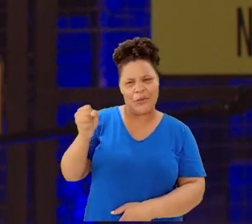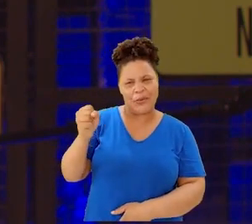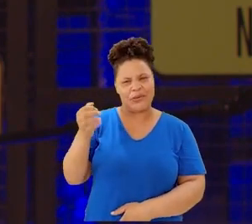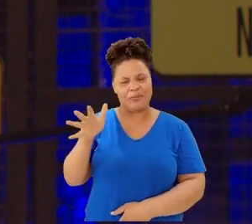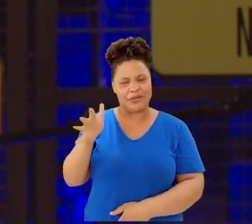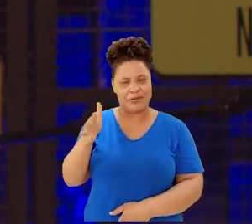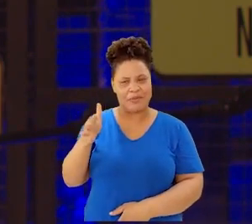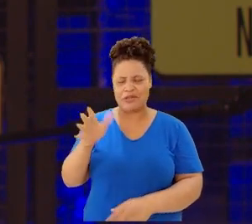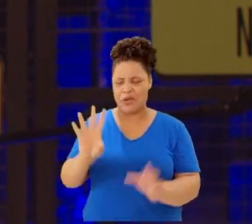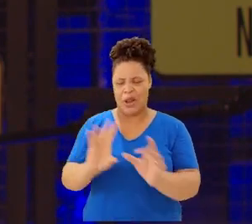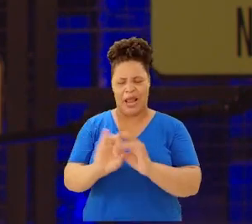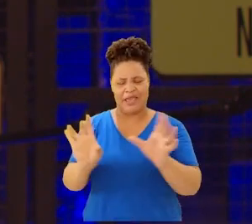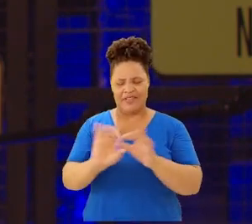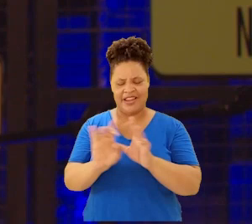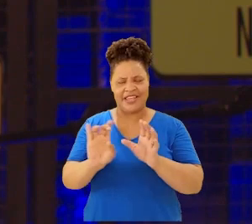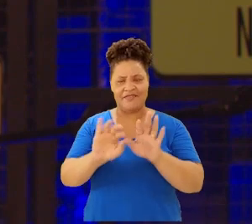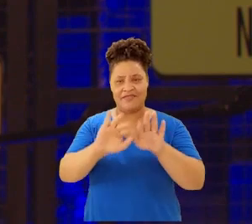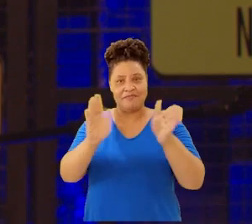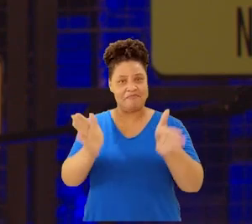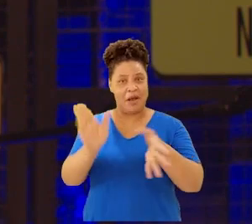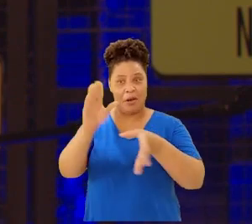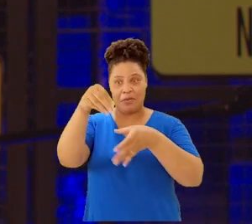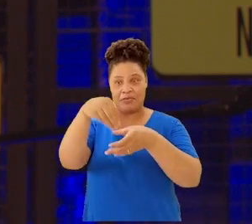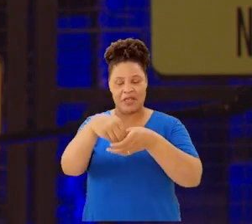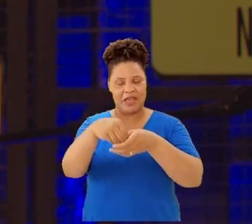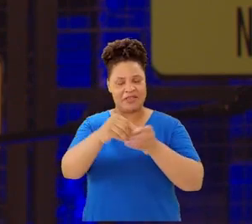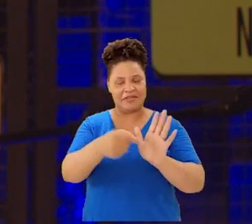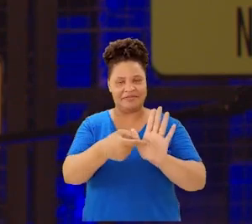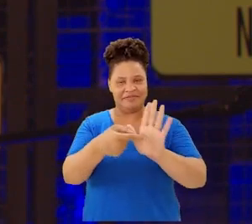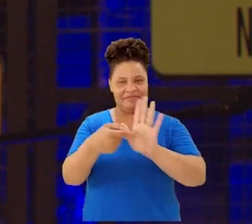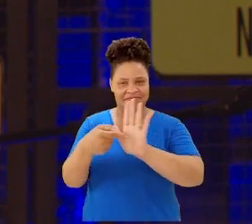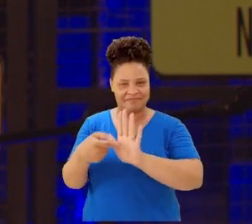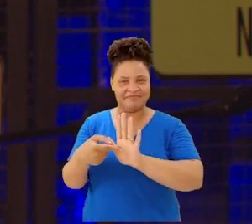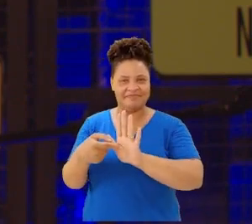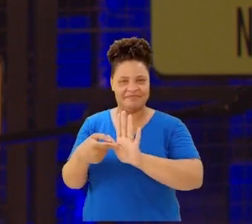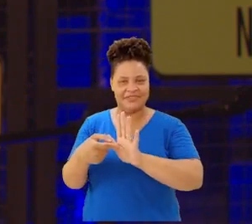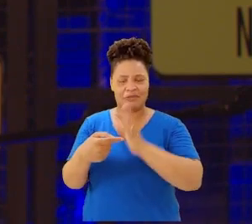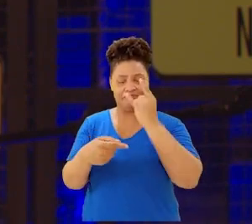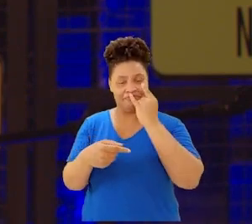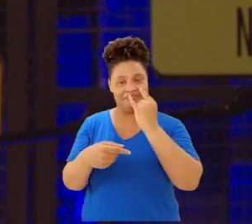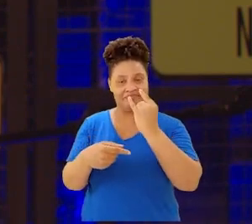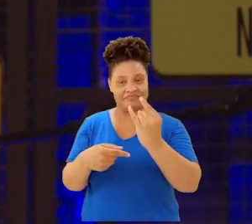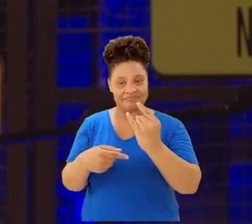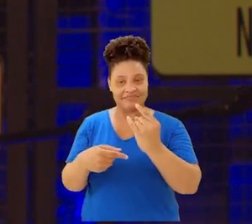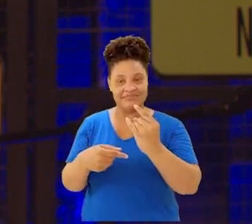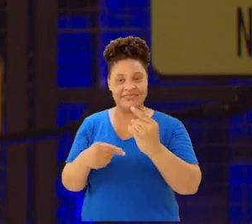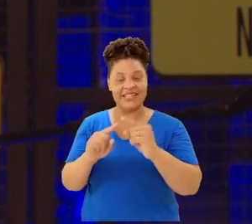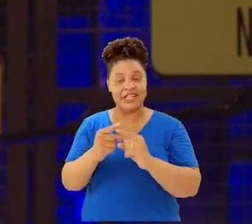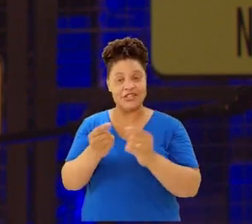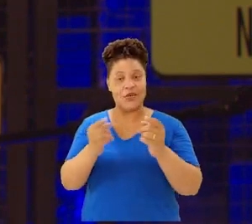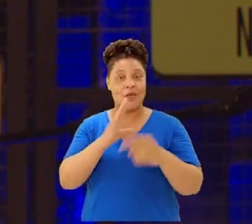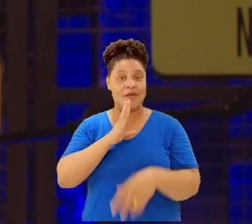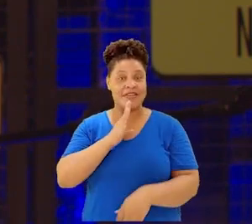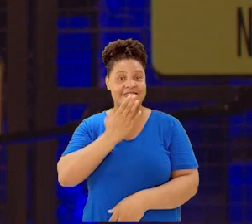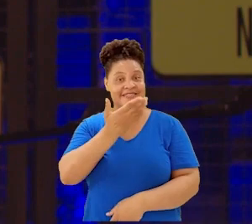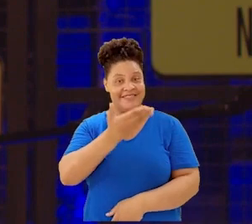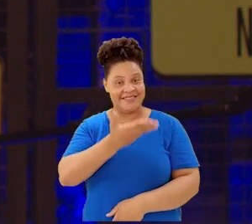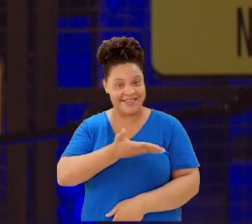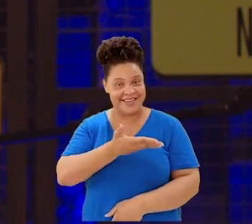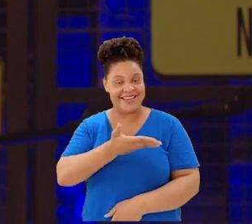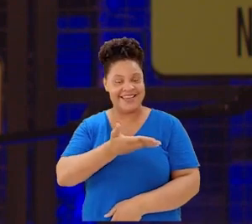bicha solta dos palcos, sei lá. Sempre foi uma coisa que me atraiu muito. Mas quando eu conheço o Leti é que isso vem